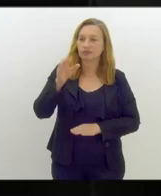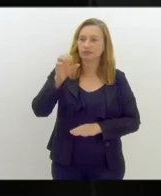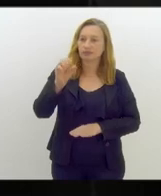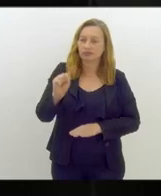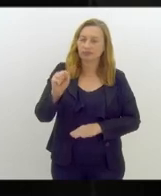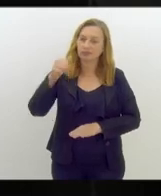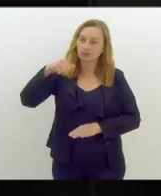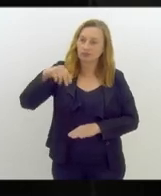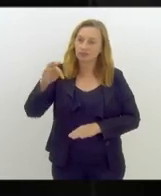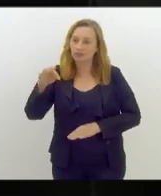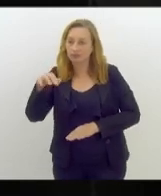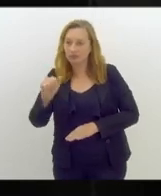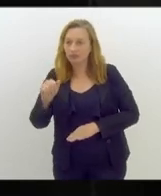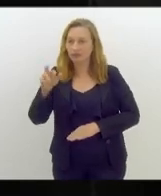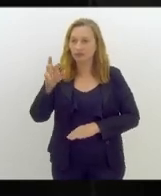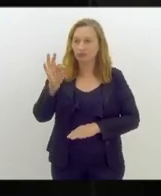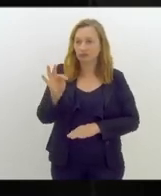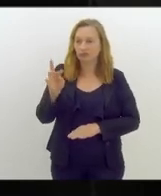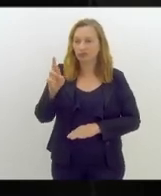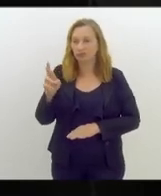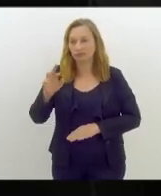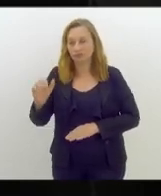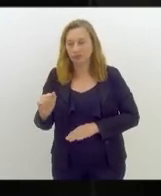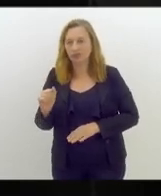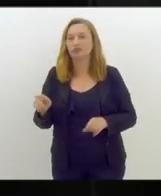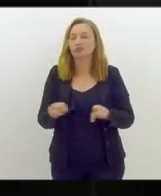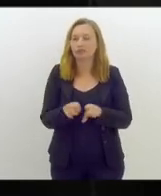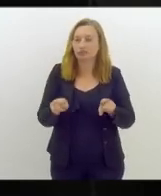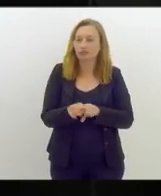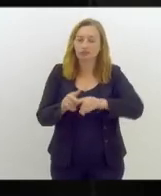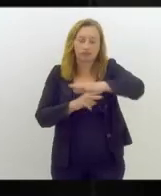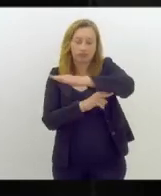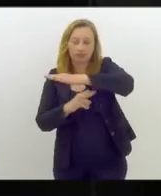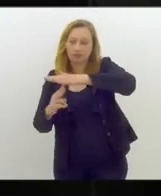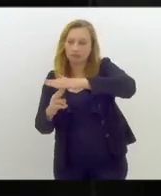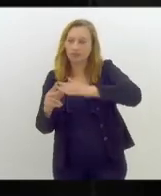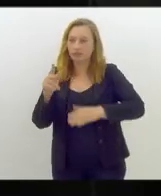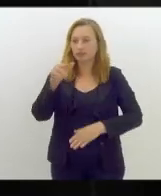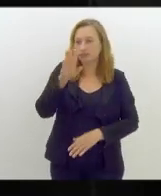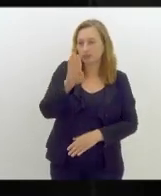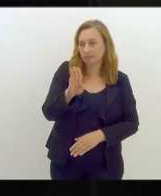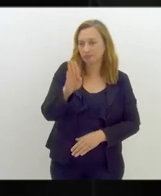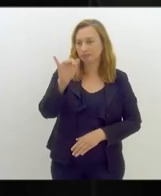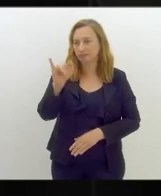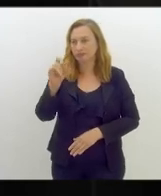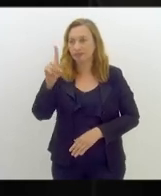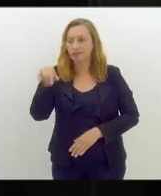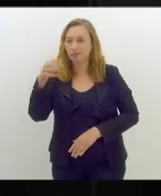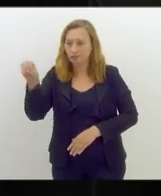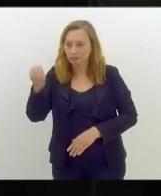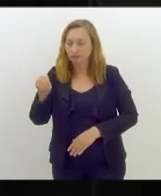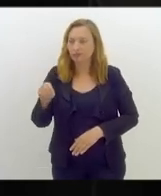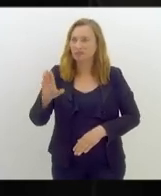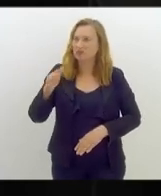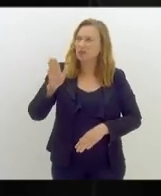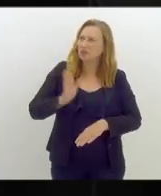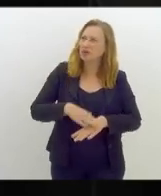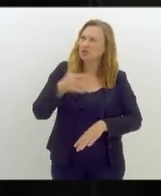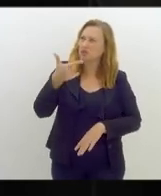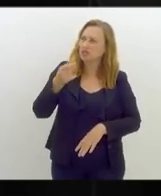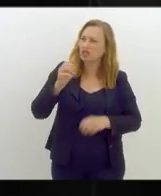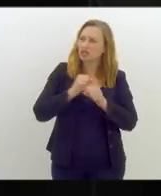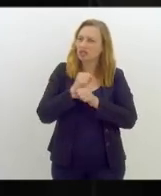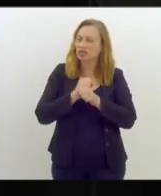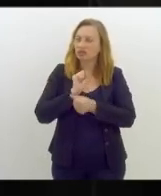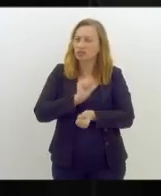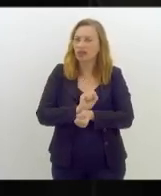importância, a ponte do Baião, que existia mais de 10, que não tinha há mais de 10 anos, porque